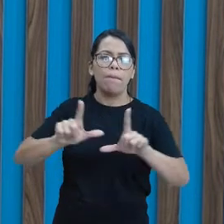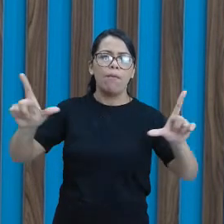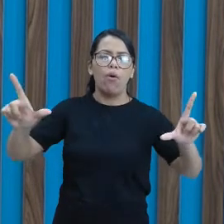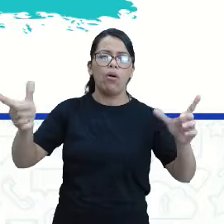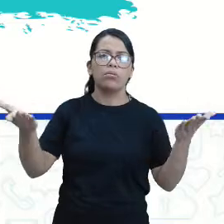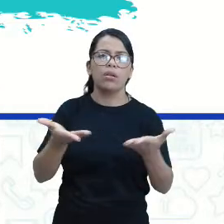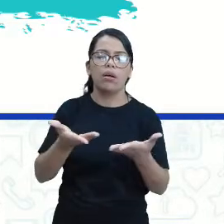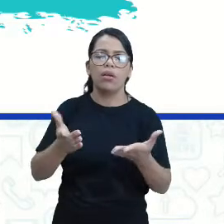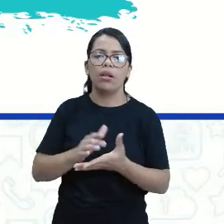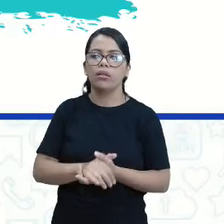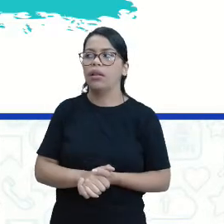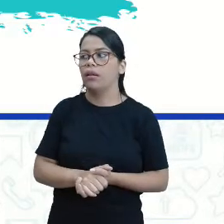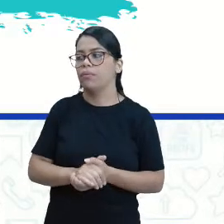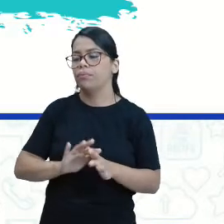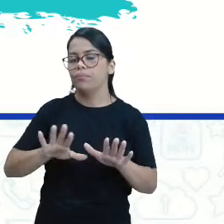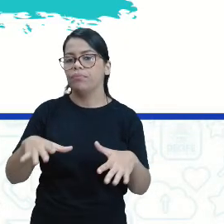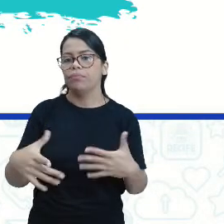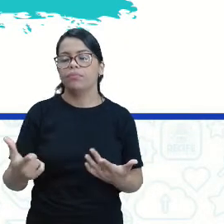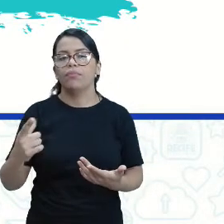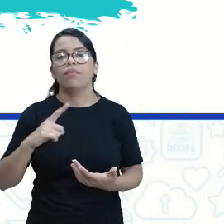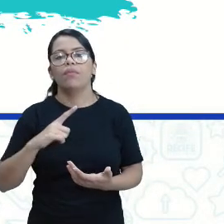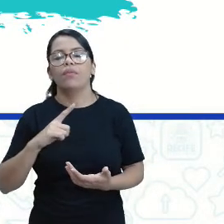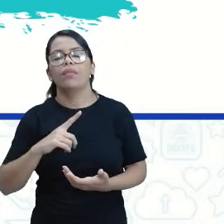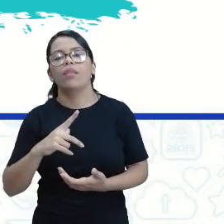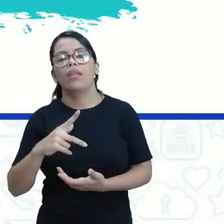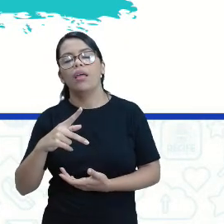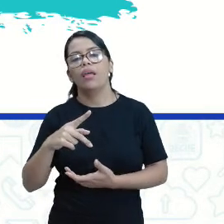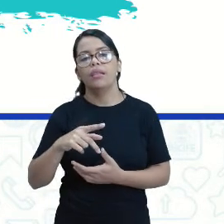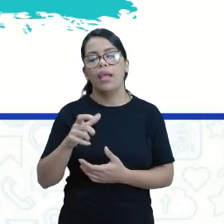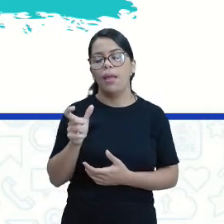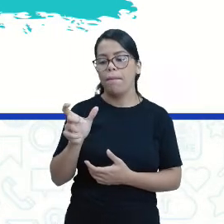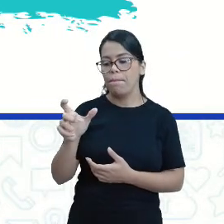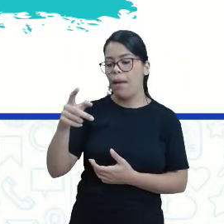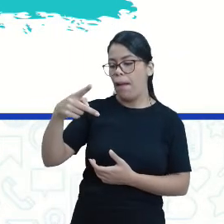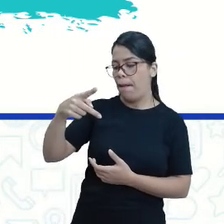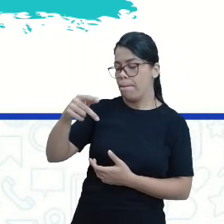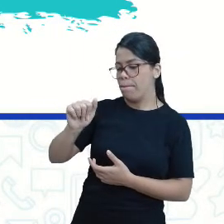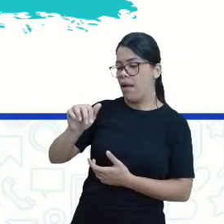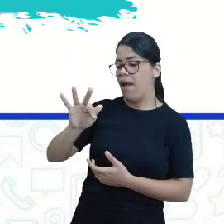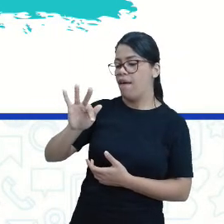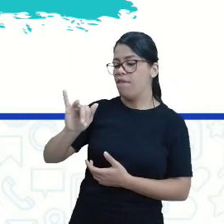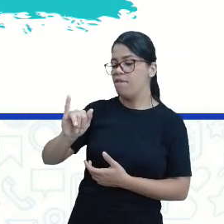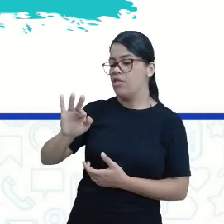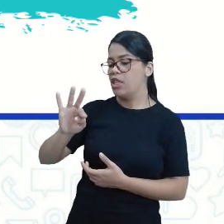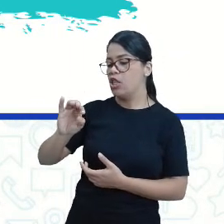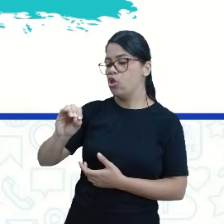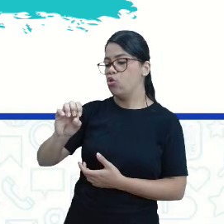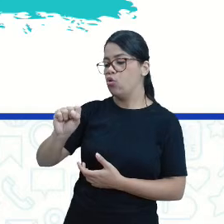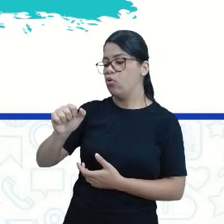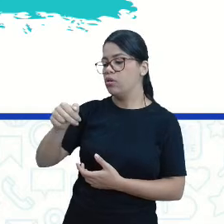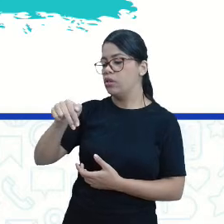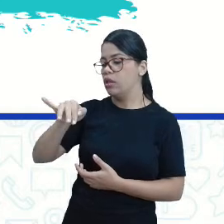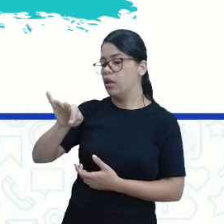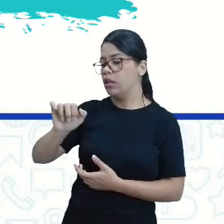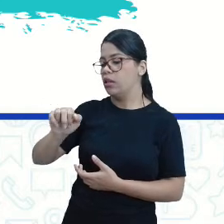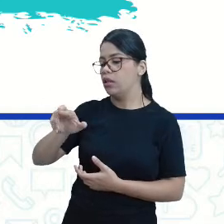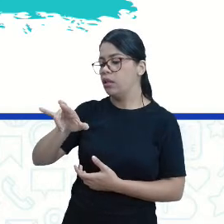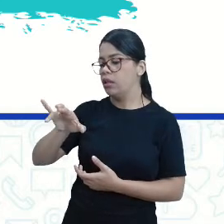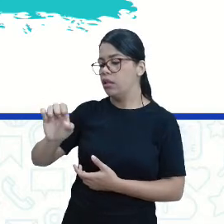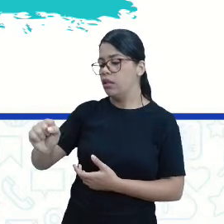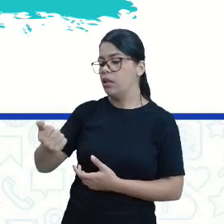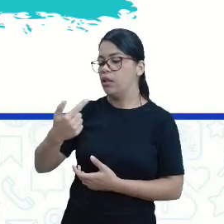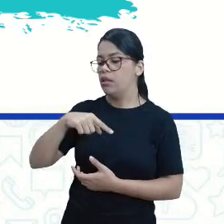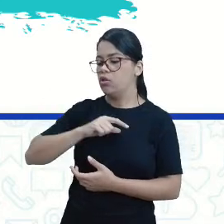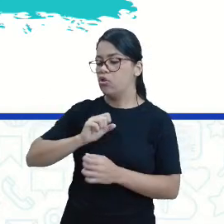professor, poder ver. Quando a gente tem aquele palavrão ali, é para ler, barreiras fitossanitárias, professor. A gente pode falar de barreiras